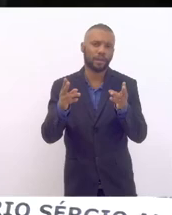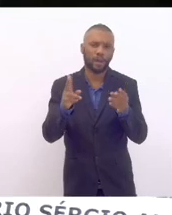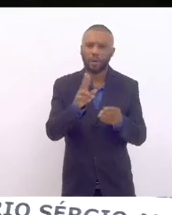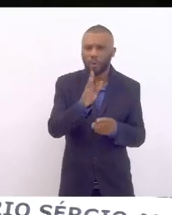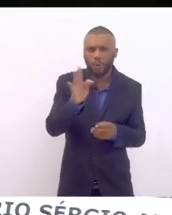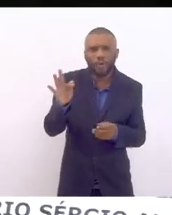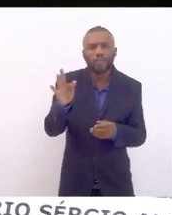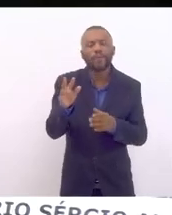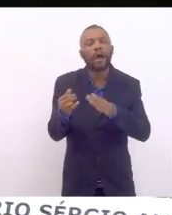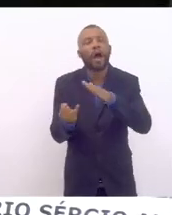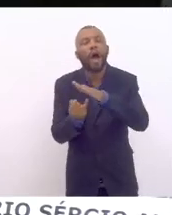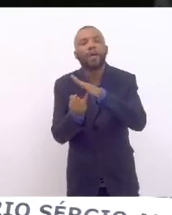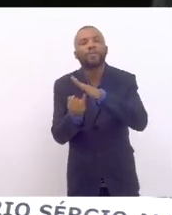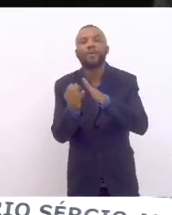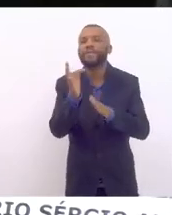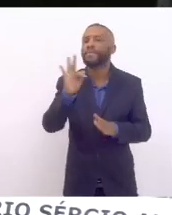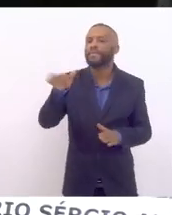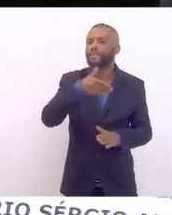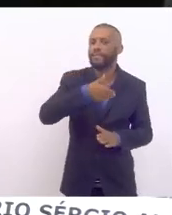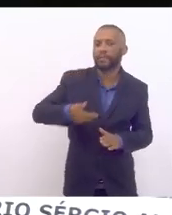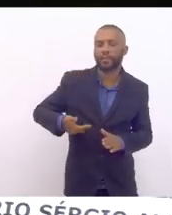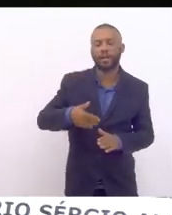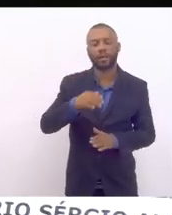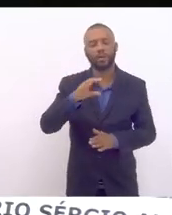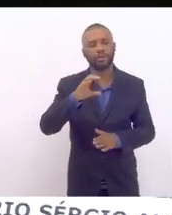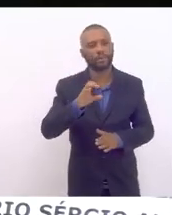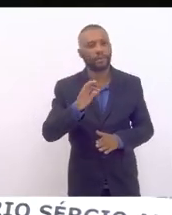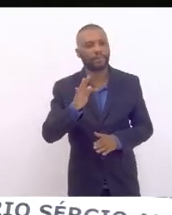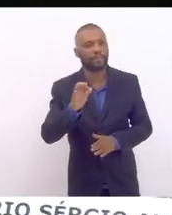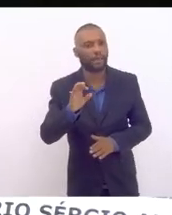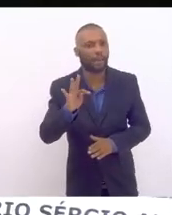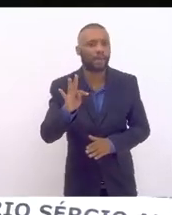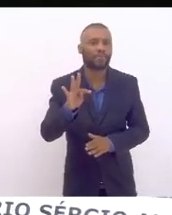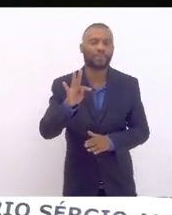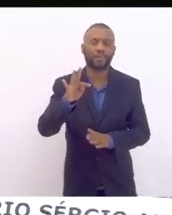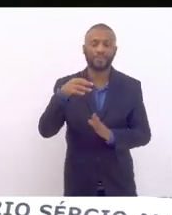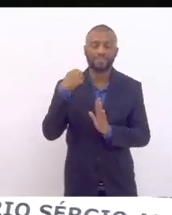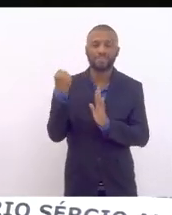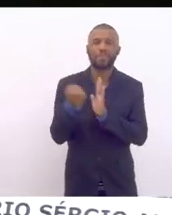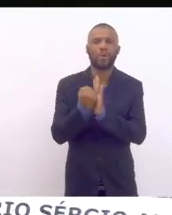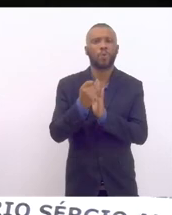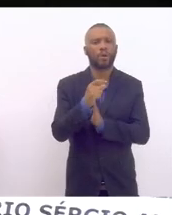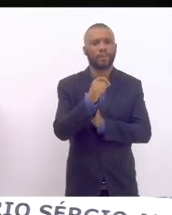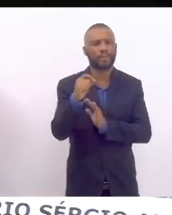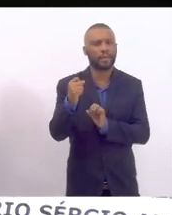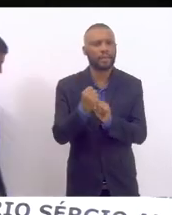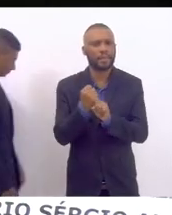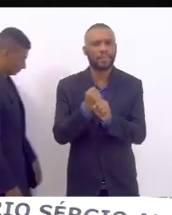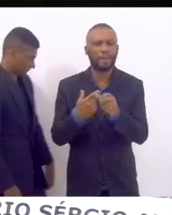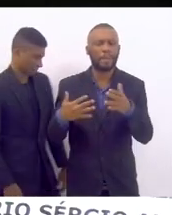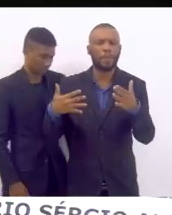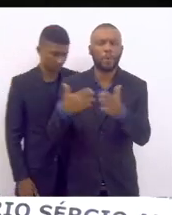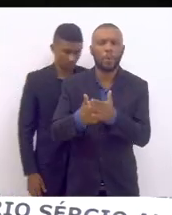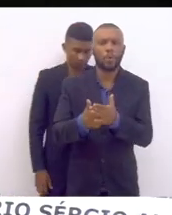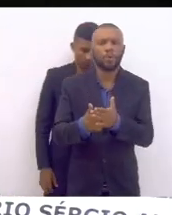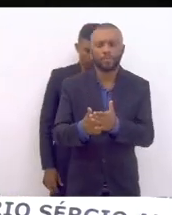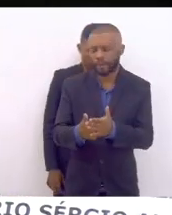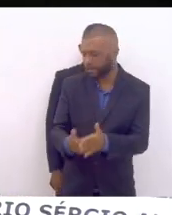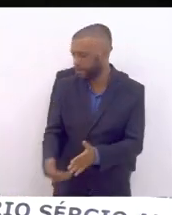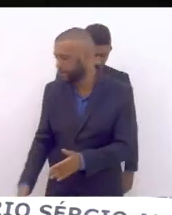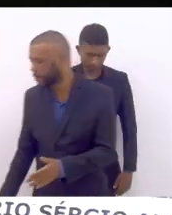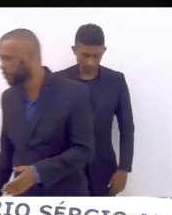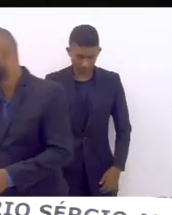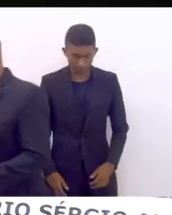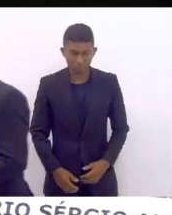As instituições federais de ensino o CEFET elas são centenárias traspassaram crises e